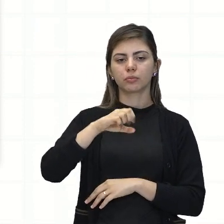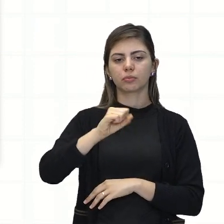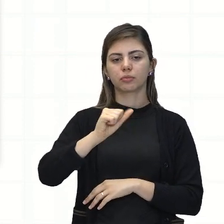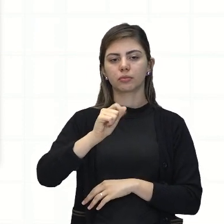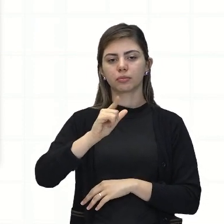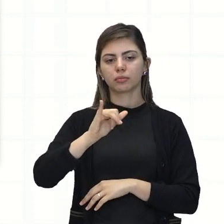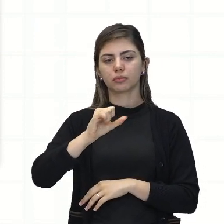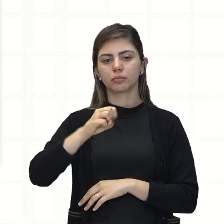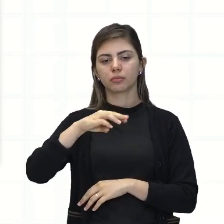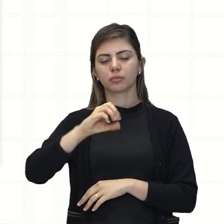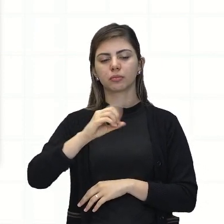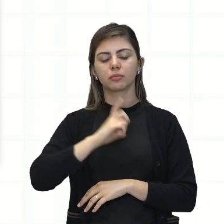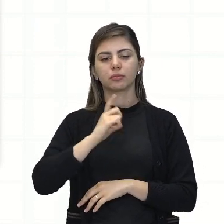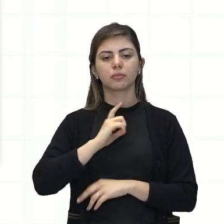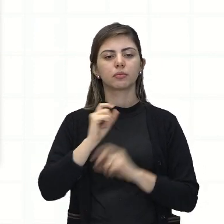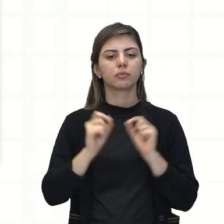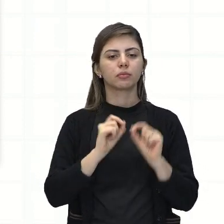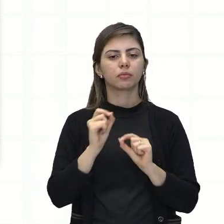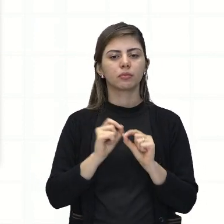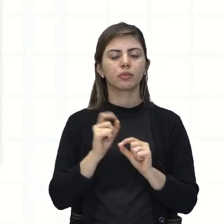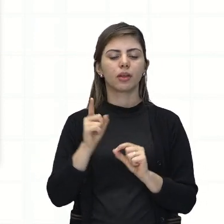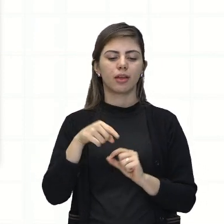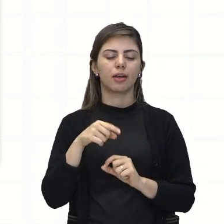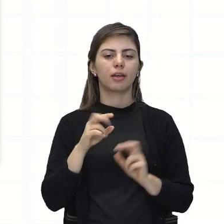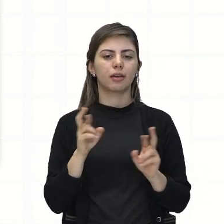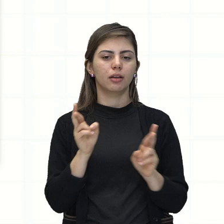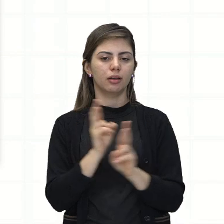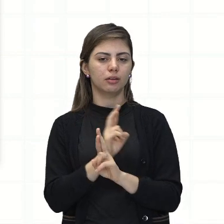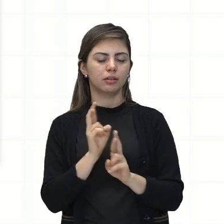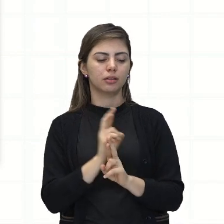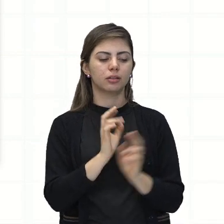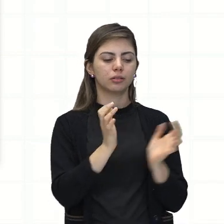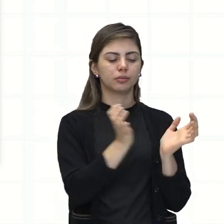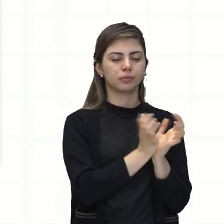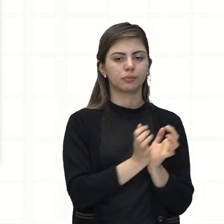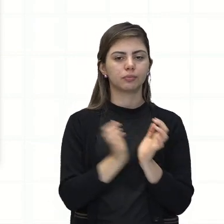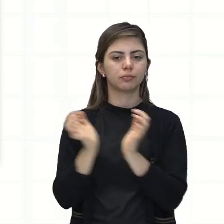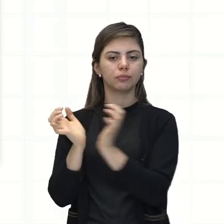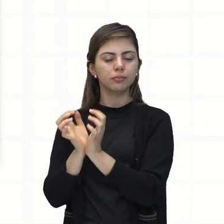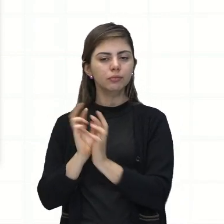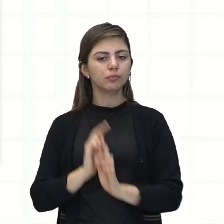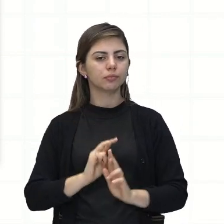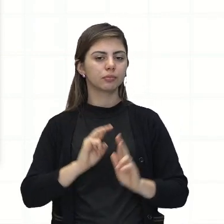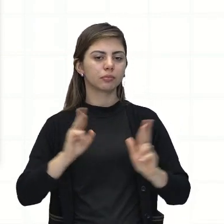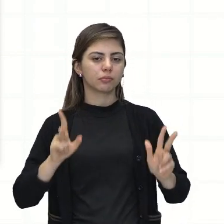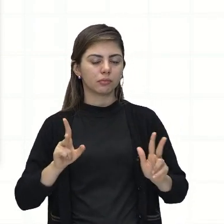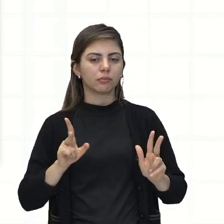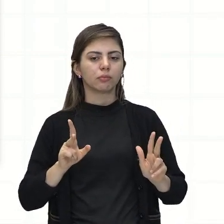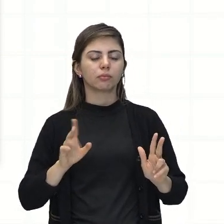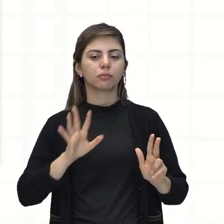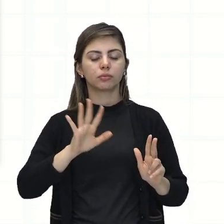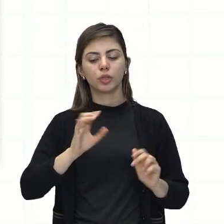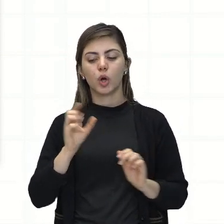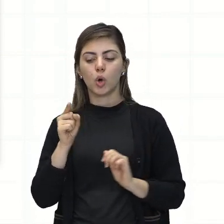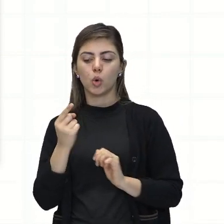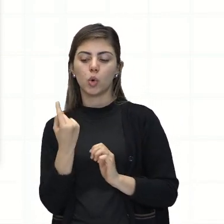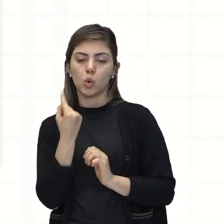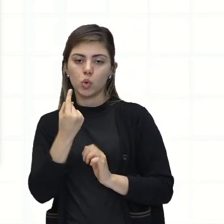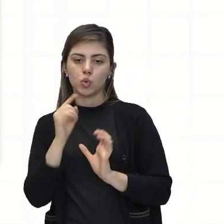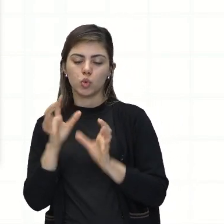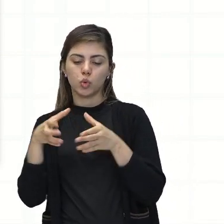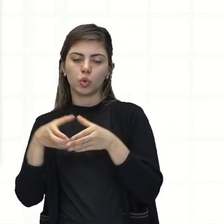essa relação de indivíduos, né, de espécies diferentes, onde apenas um